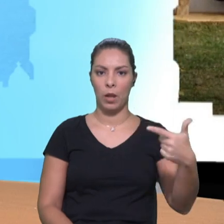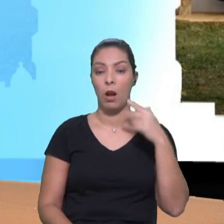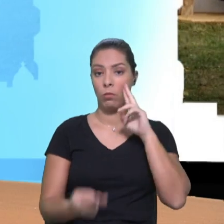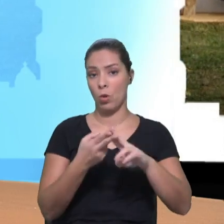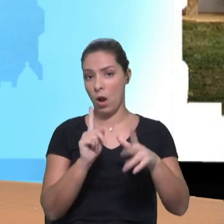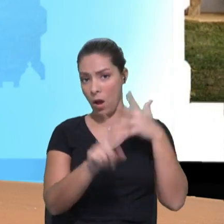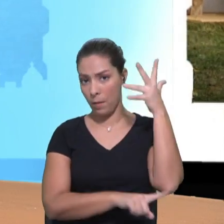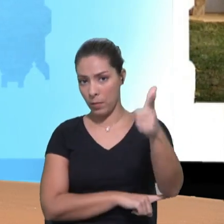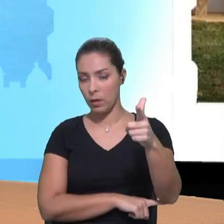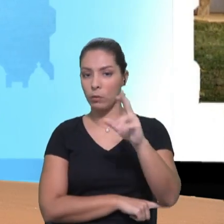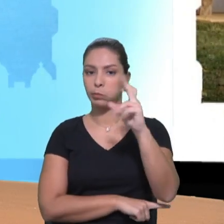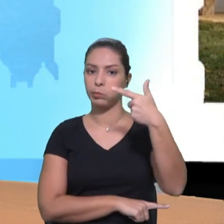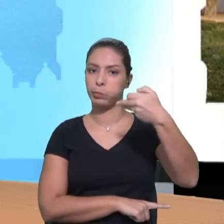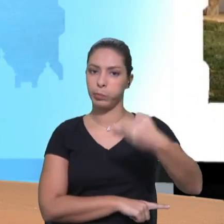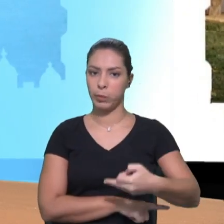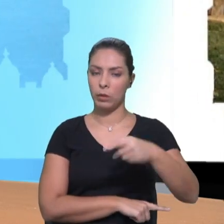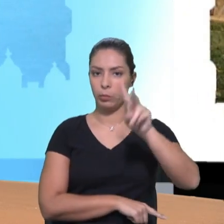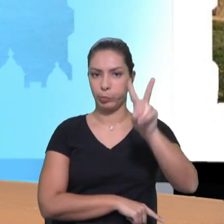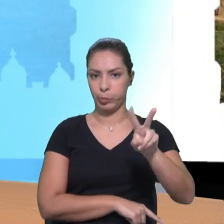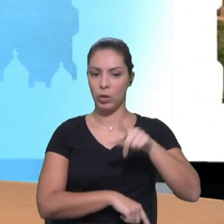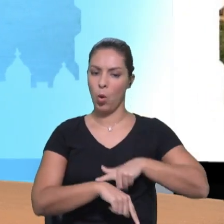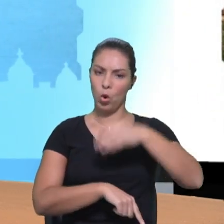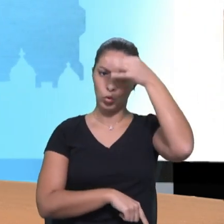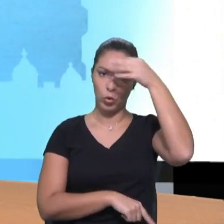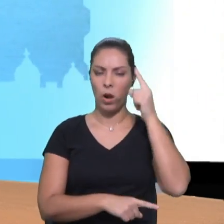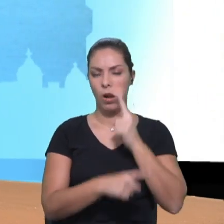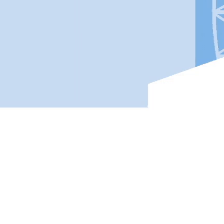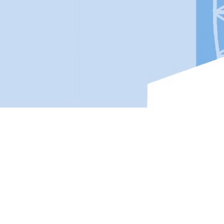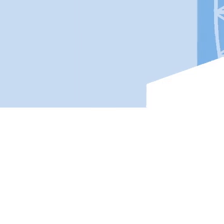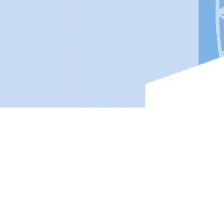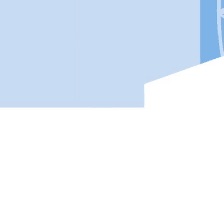Marcamos encontro amanhã, aqui na RTP2, pelo mesmo horário. Até amanhã, se Deus quiser.